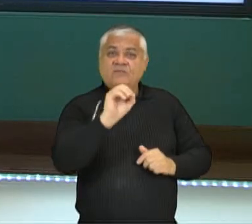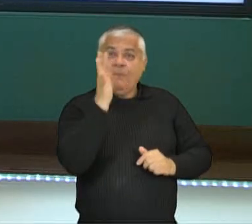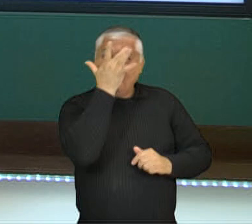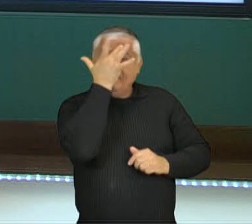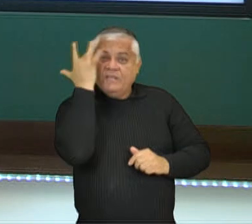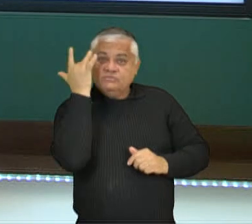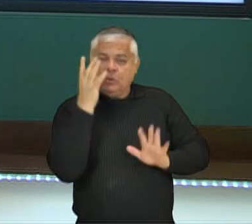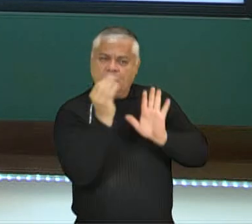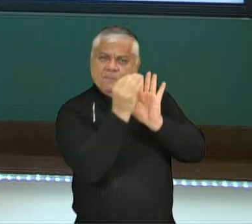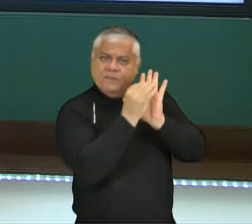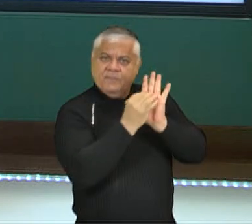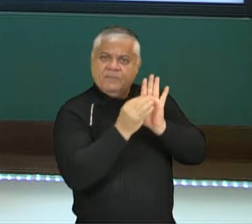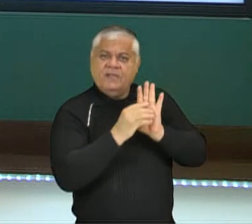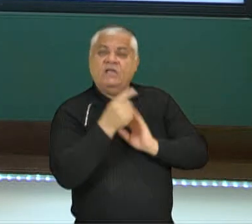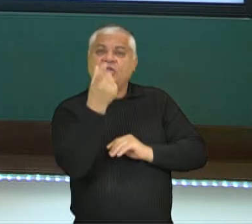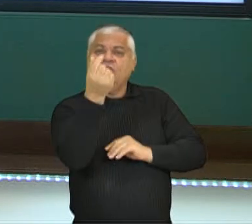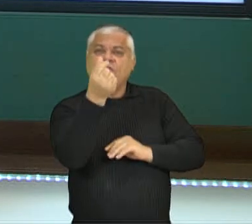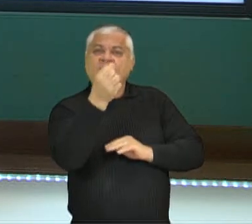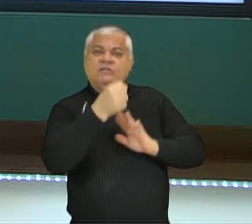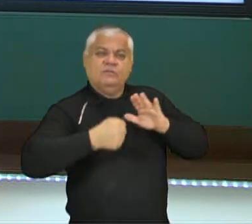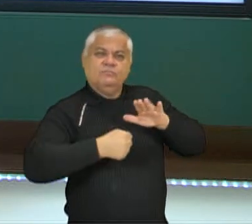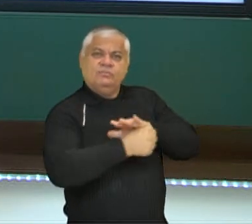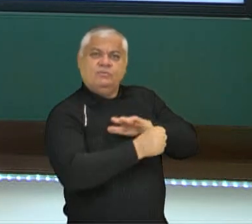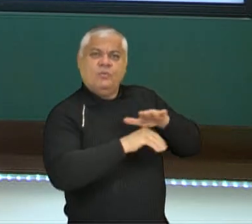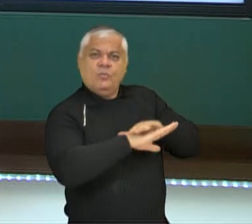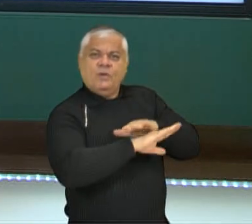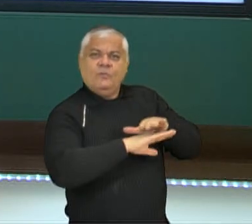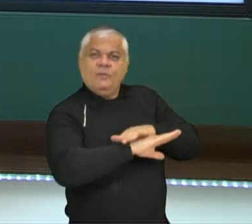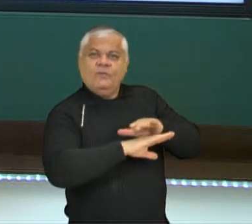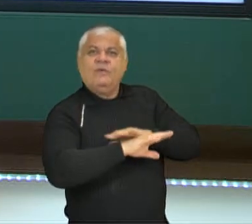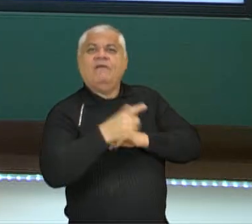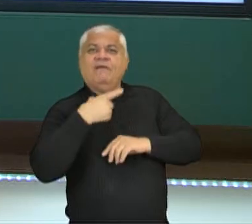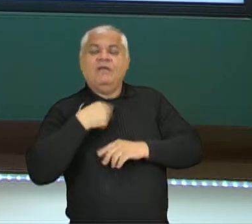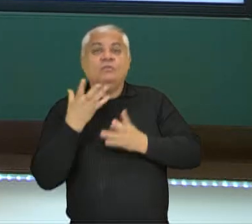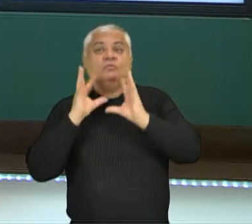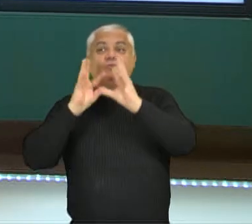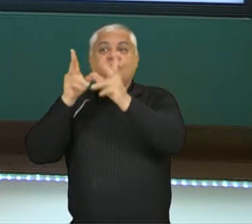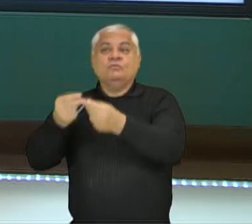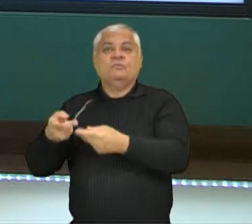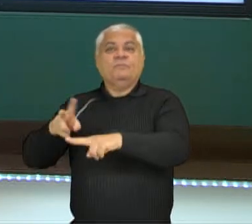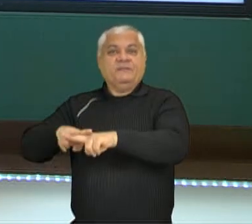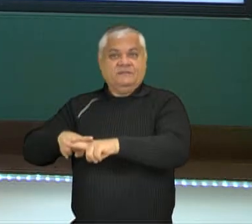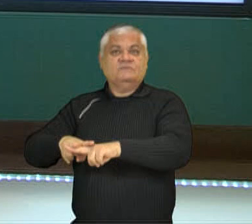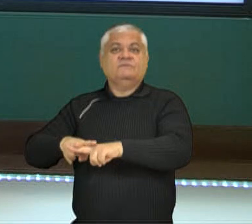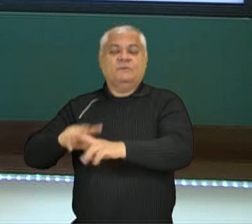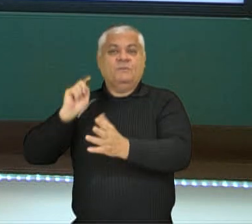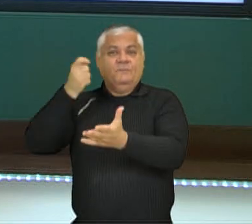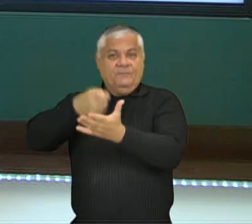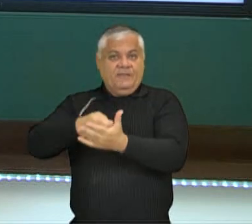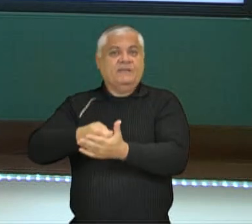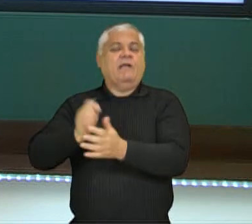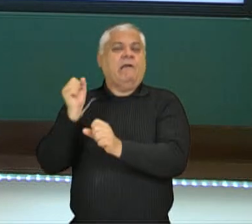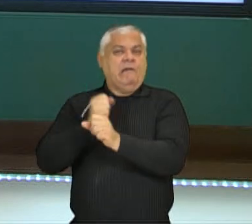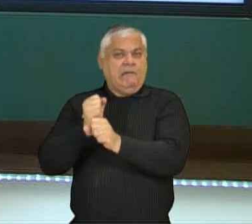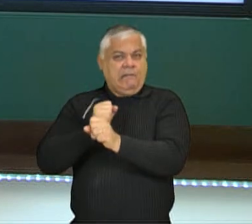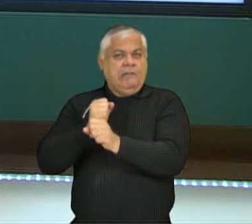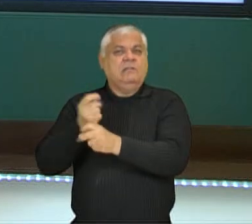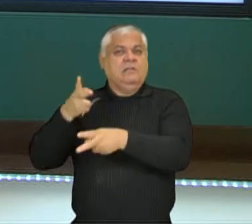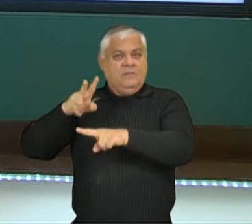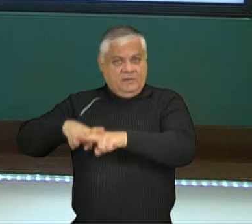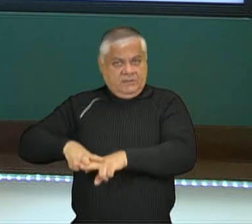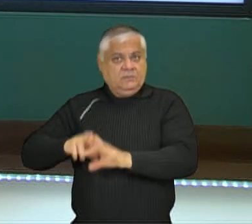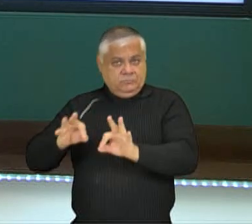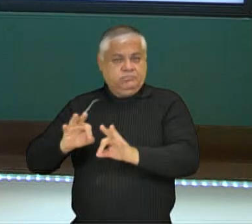né? Todos esses clientes estão lá dentro da prisão, pagando a sentença de